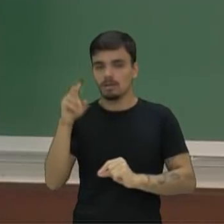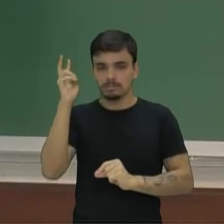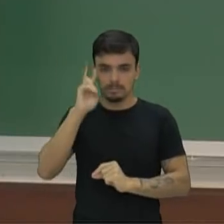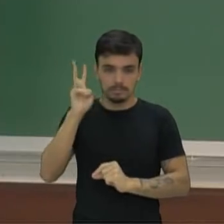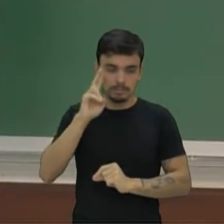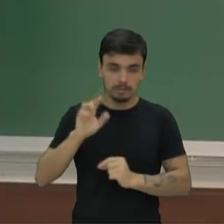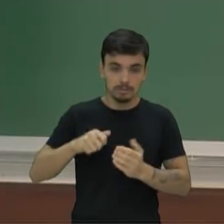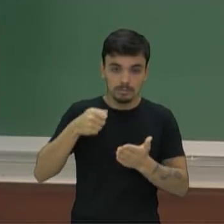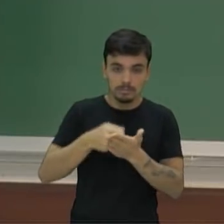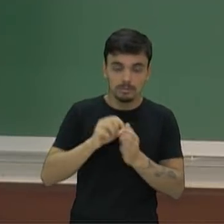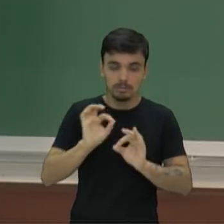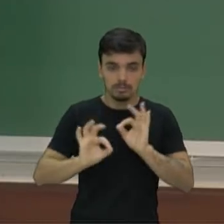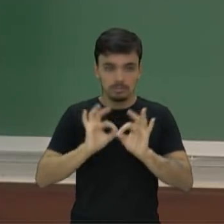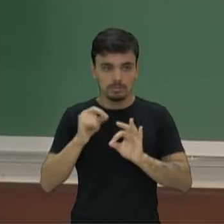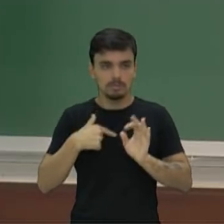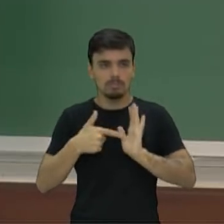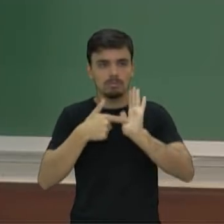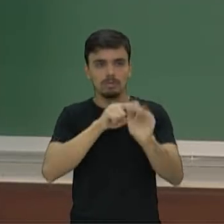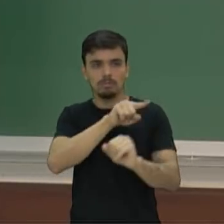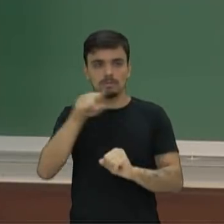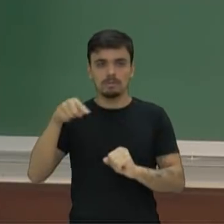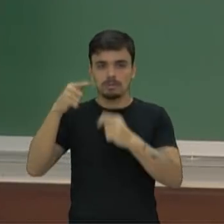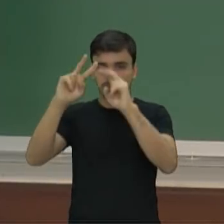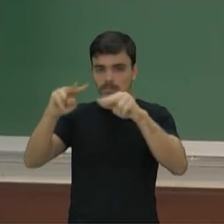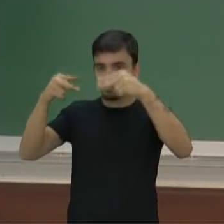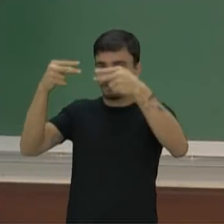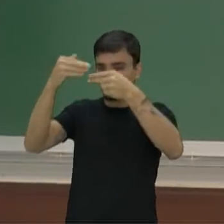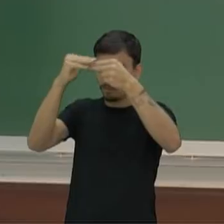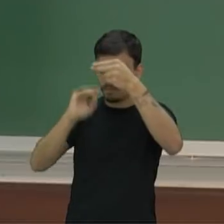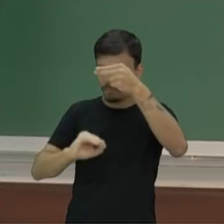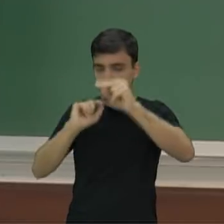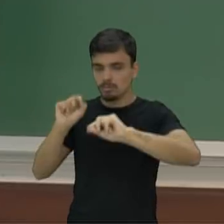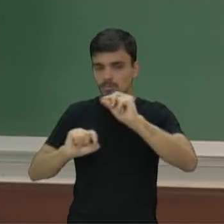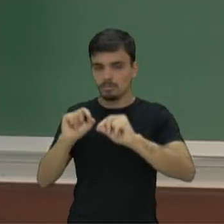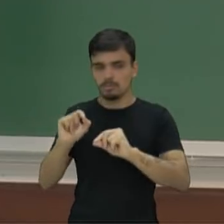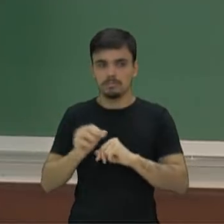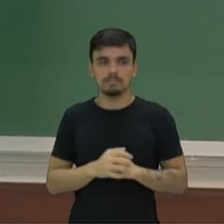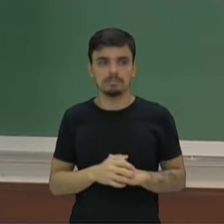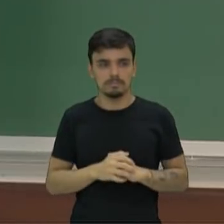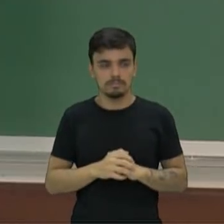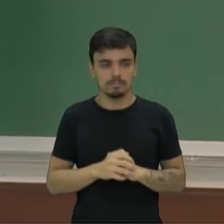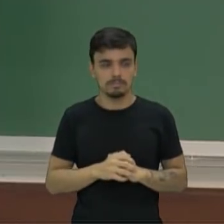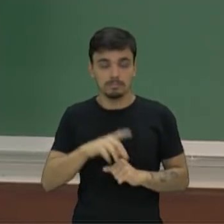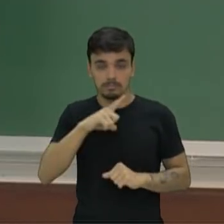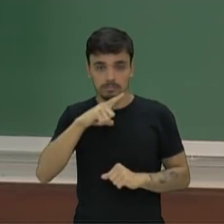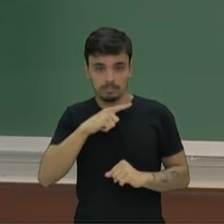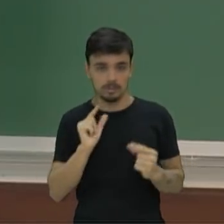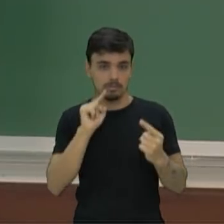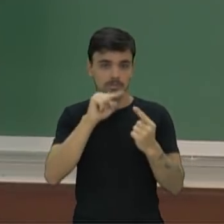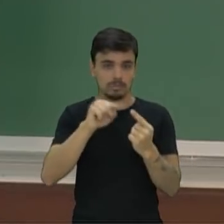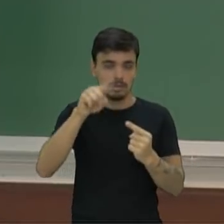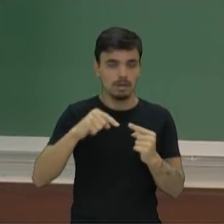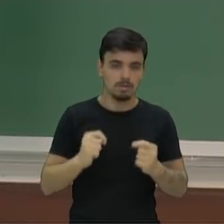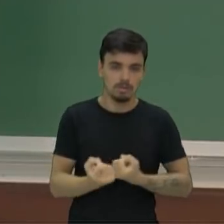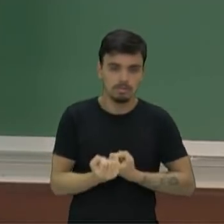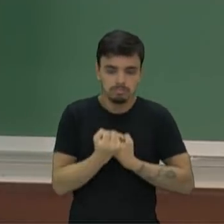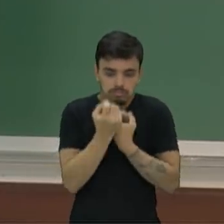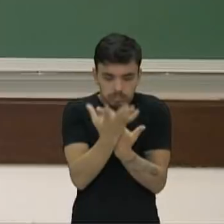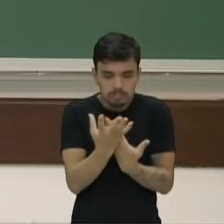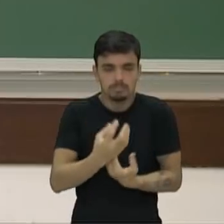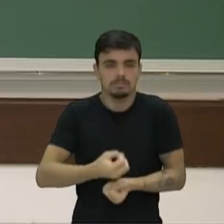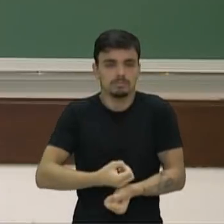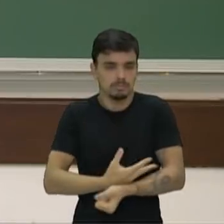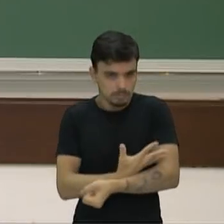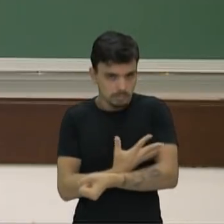historicamente comprovado, inclusive eu trouxe aqui até da onde que eu tirei isso, do professor Ronaldo Vanfas, elas tinham a função, transmitir o sentimento do